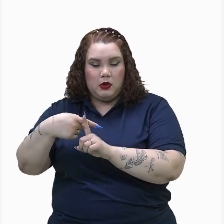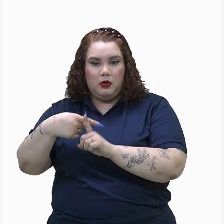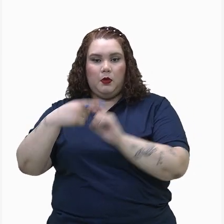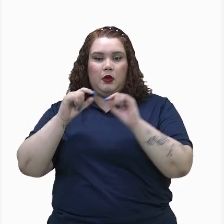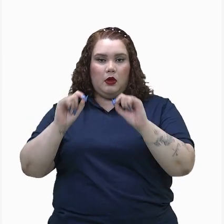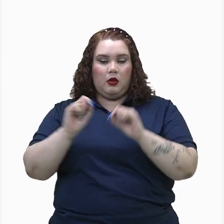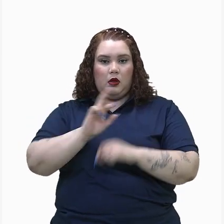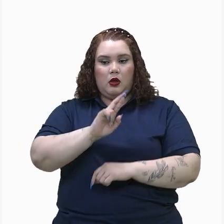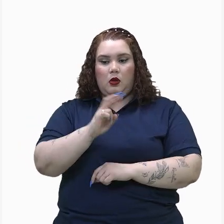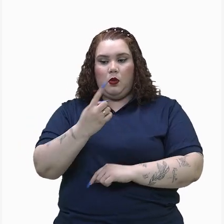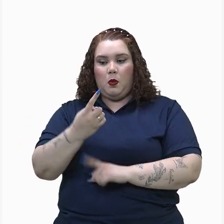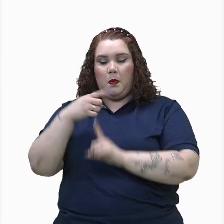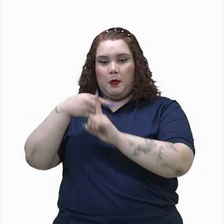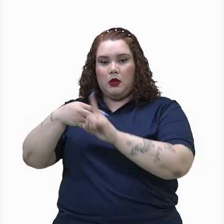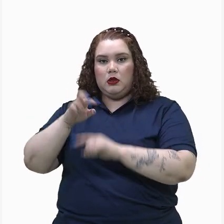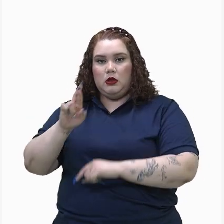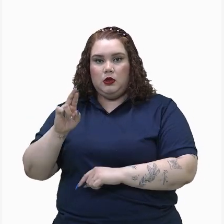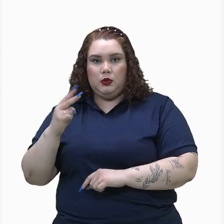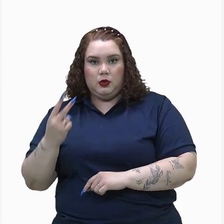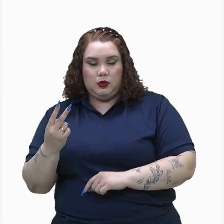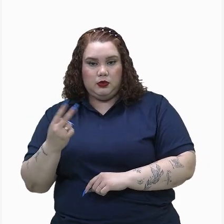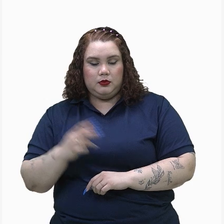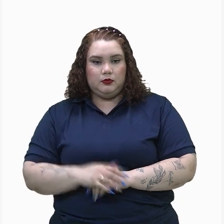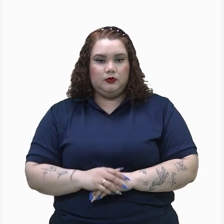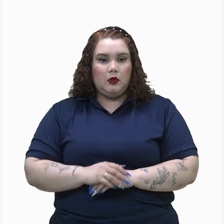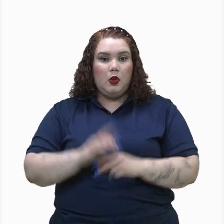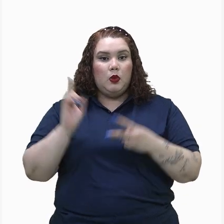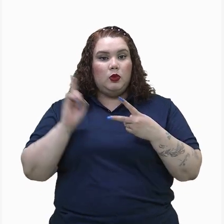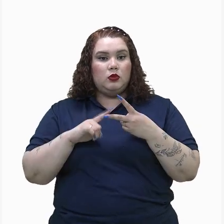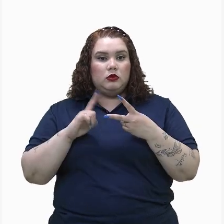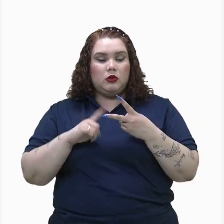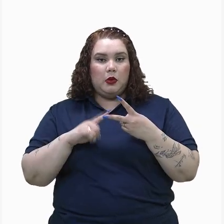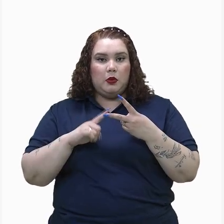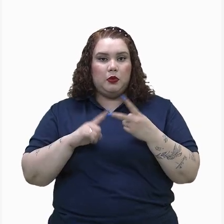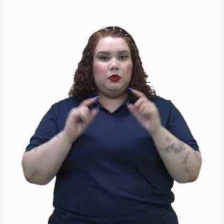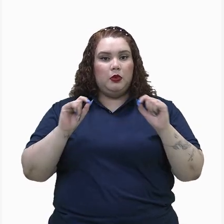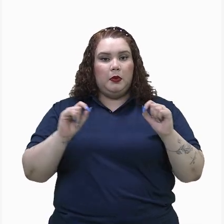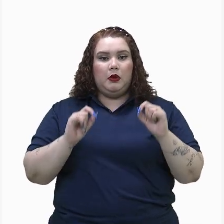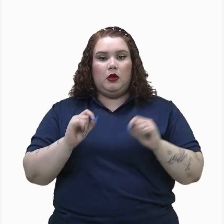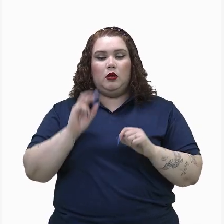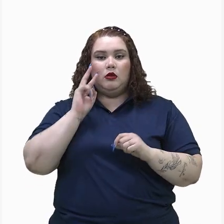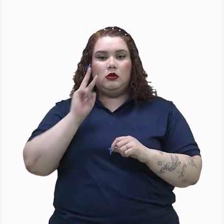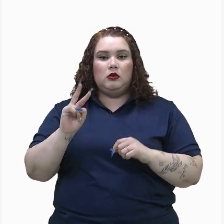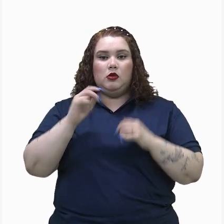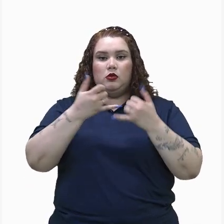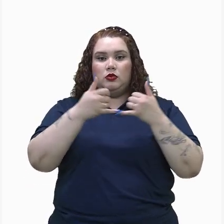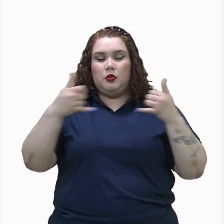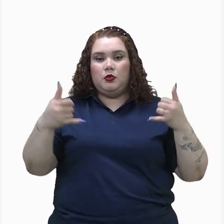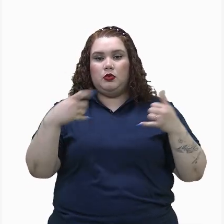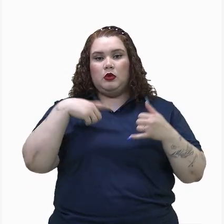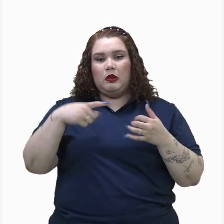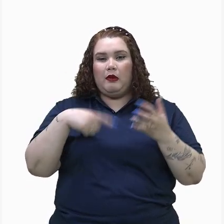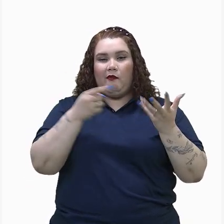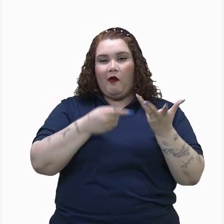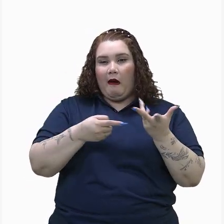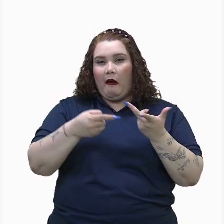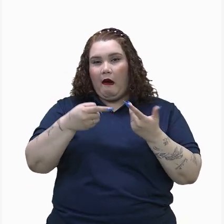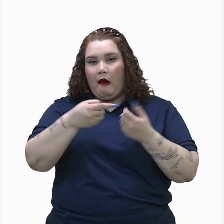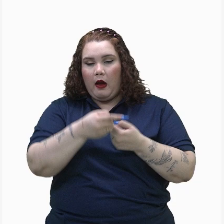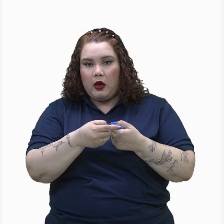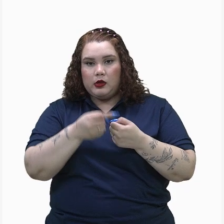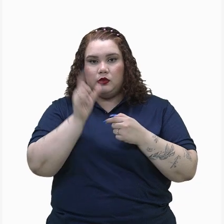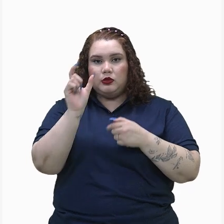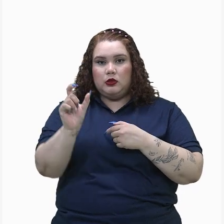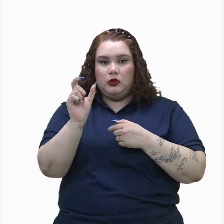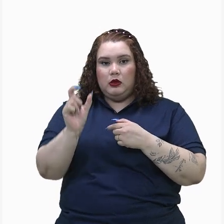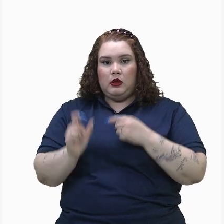resistências, R1 mais R2. No segundo caso, quando o circuito é formado por muitos resistores, mas